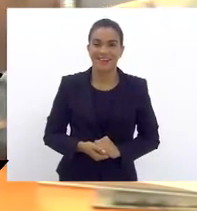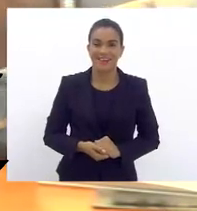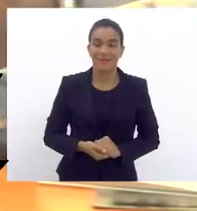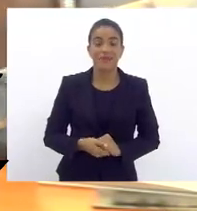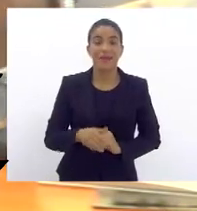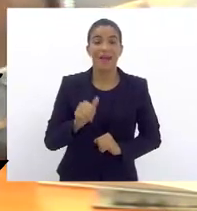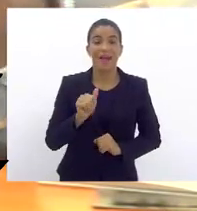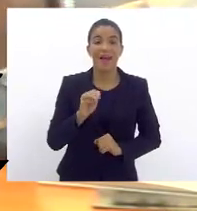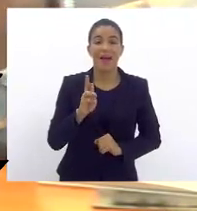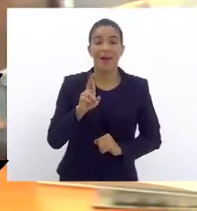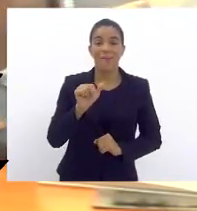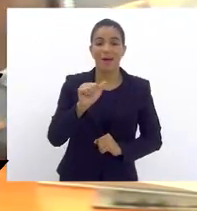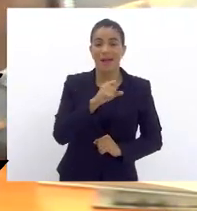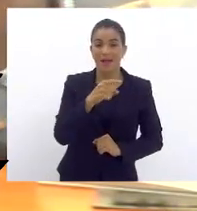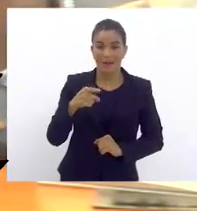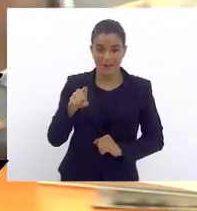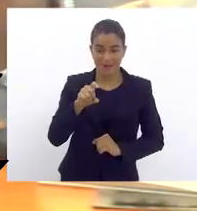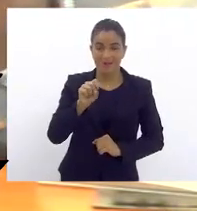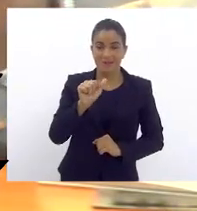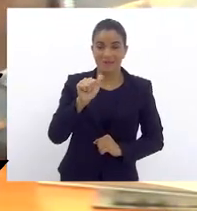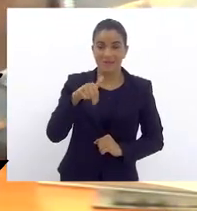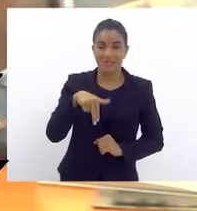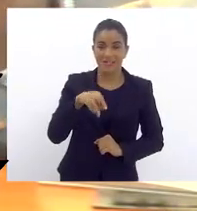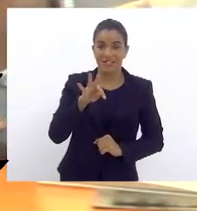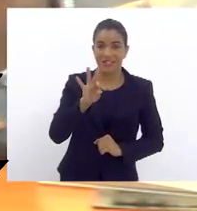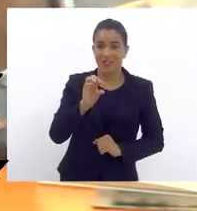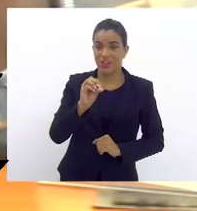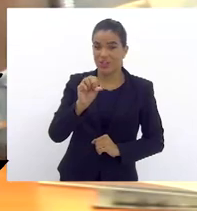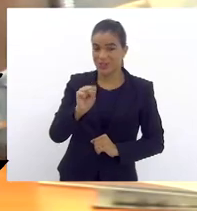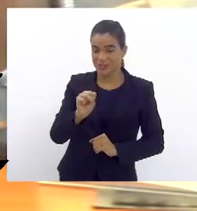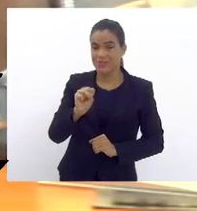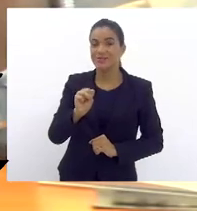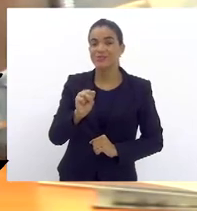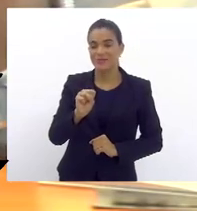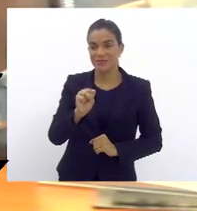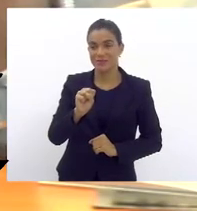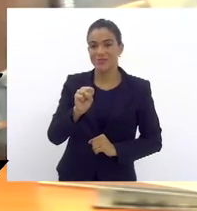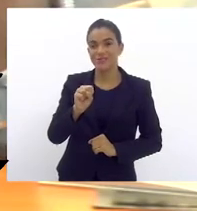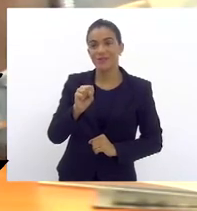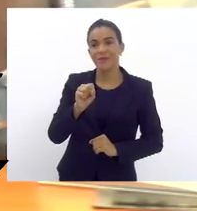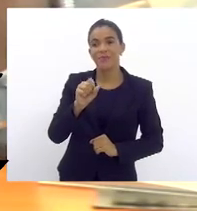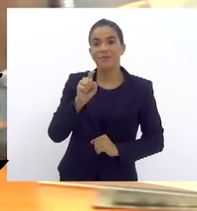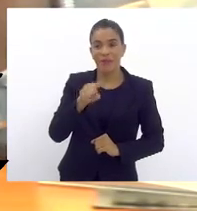Abraão Santos que é do Lumi jacaré